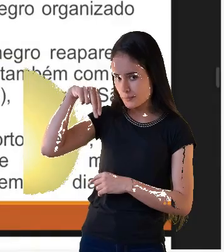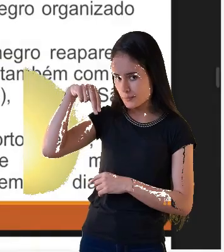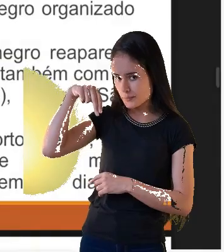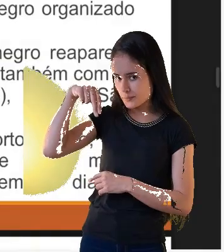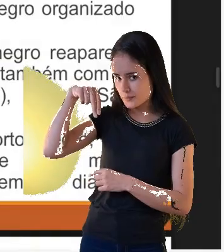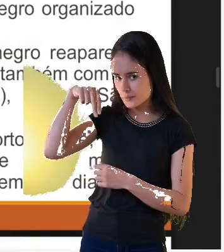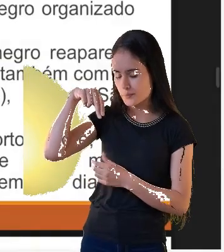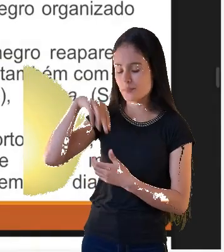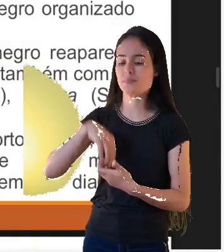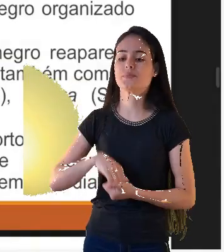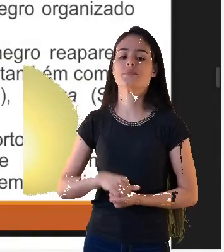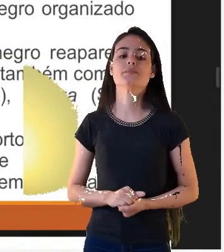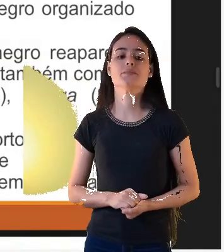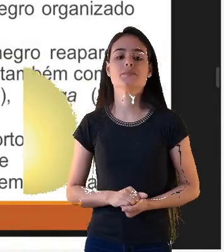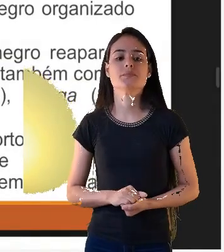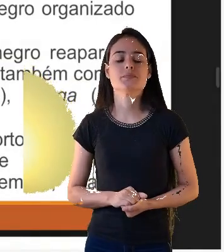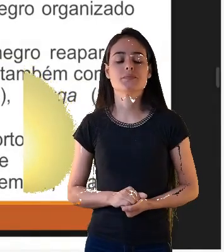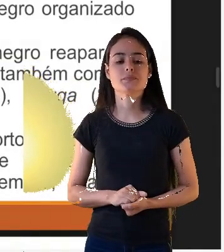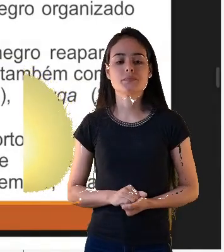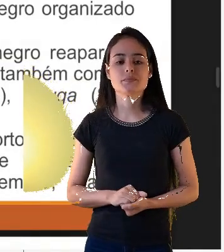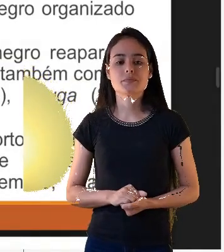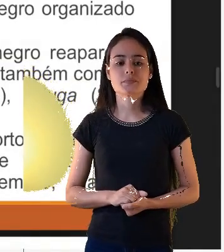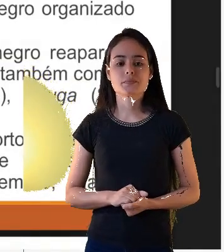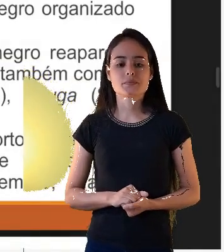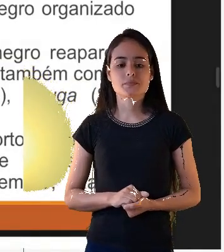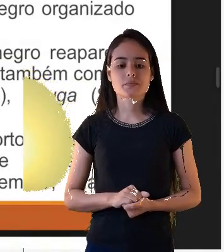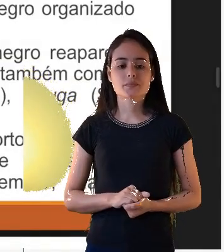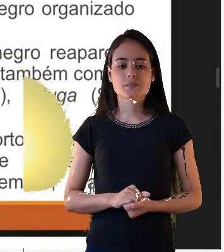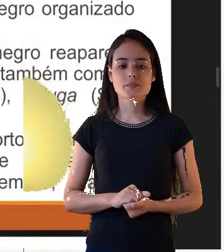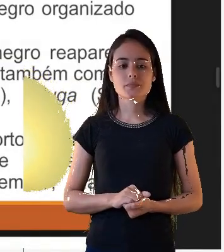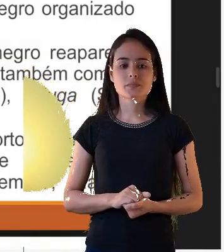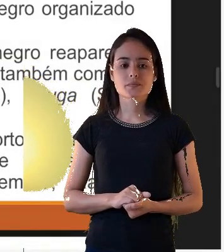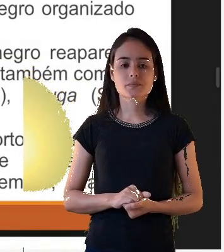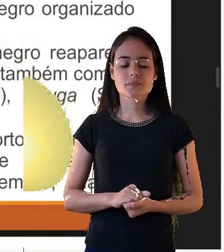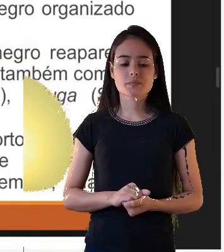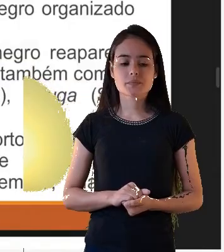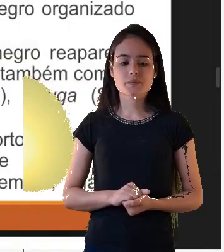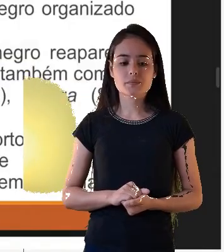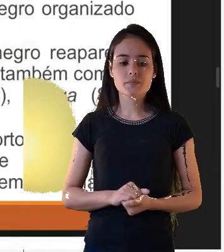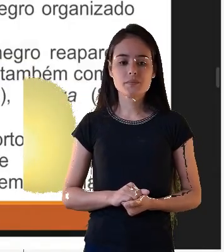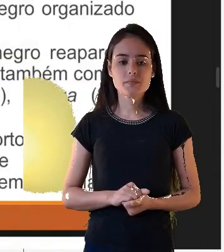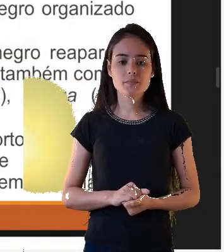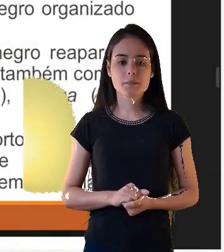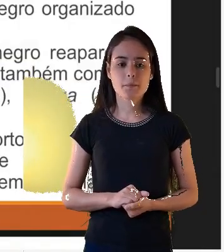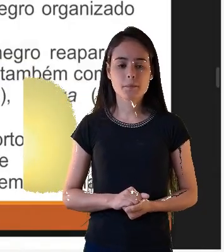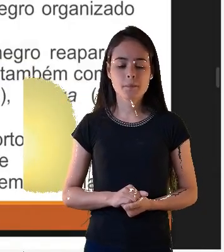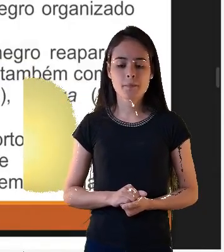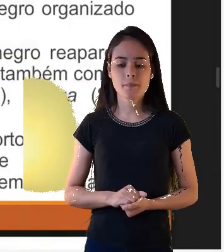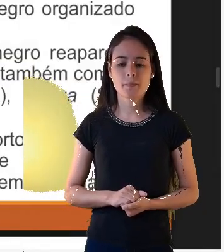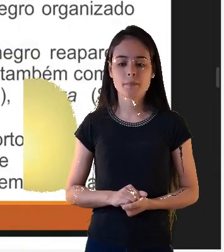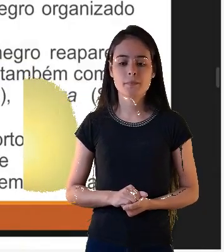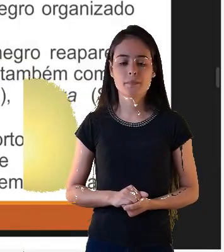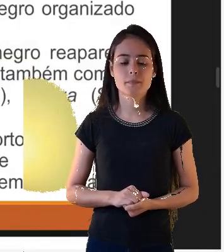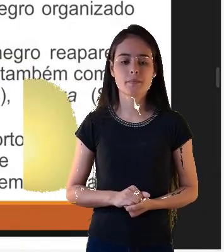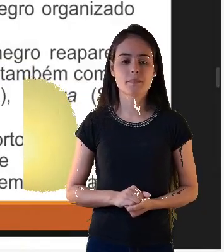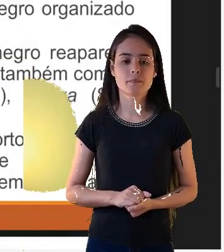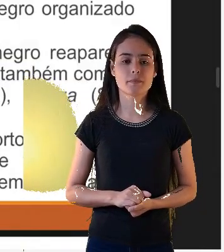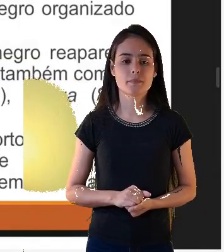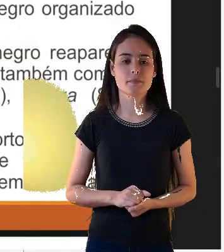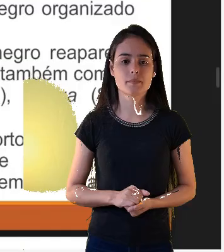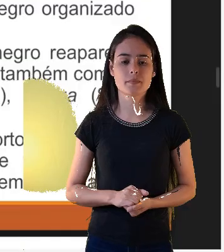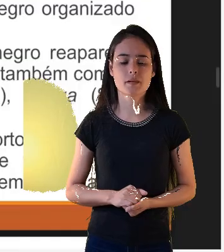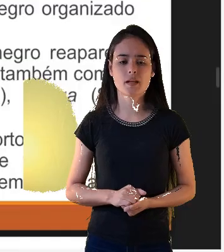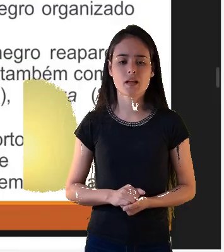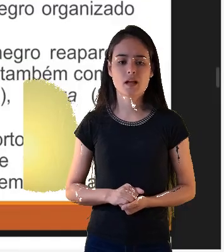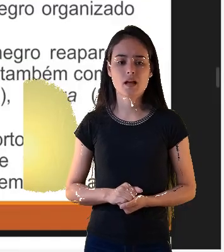que era uma abolição que previa, sim, a organização de políticas públicas para integrar